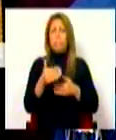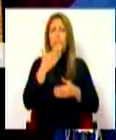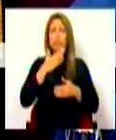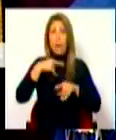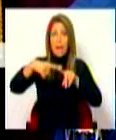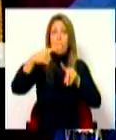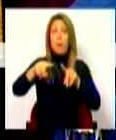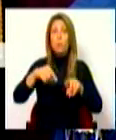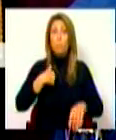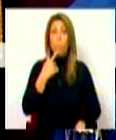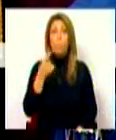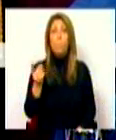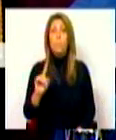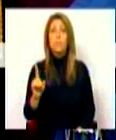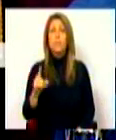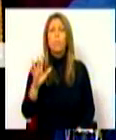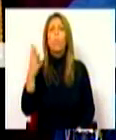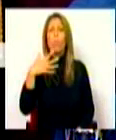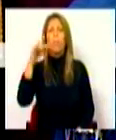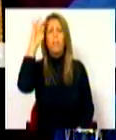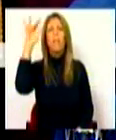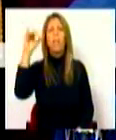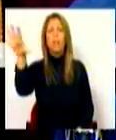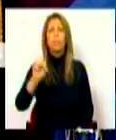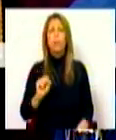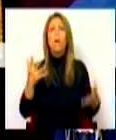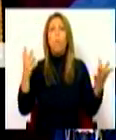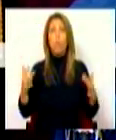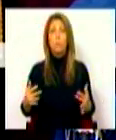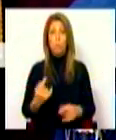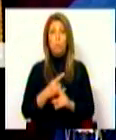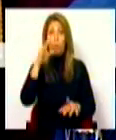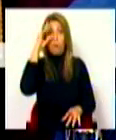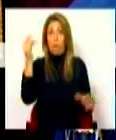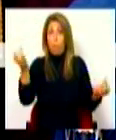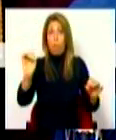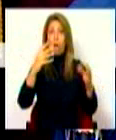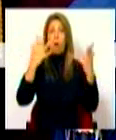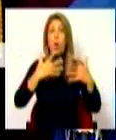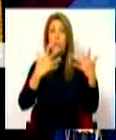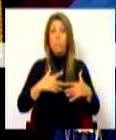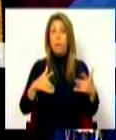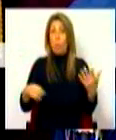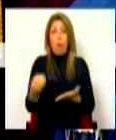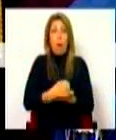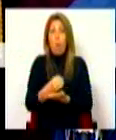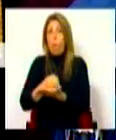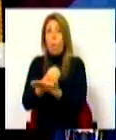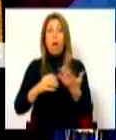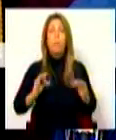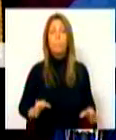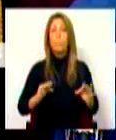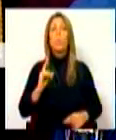não consigo perceber mesmo onde é que a senhora deputada foi buscar essa ideia. Porque essa ideia não existe nem no orçamento, nem em sítio nenhum. Aquilo que está